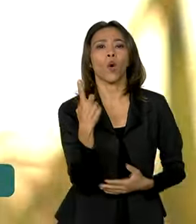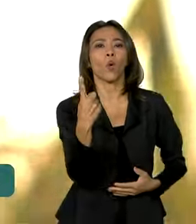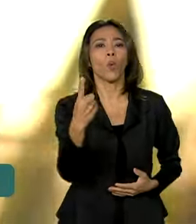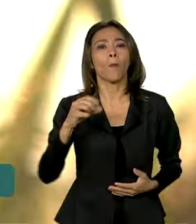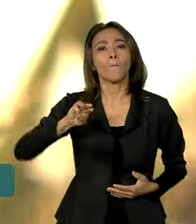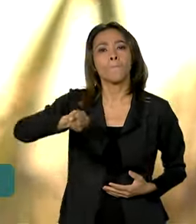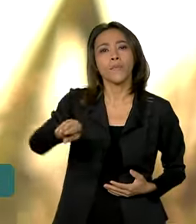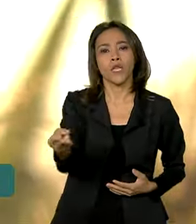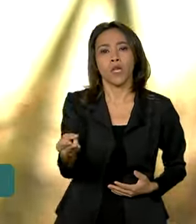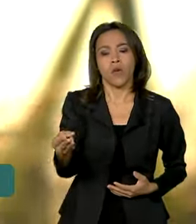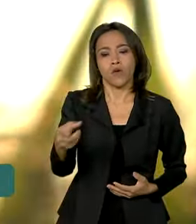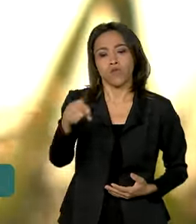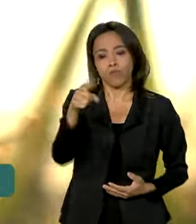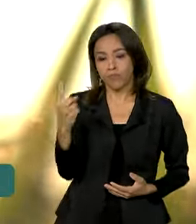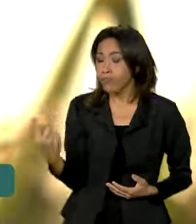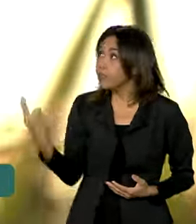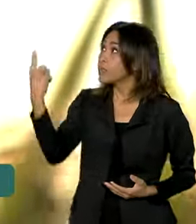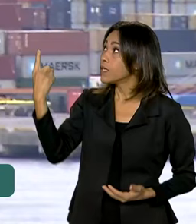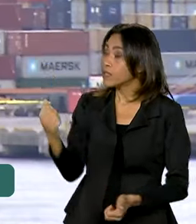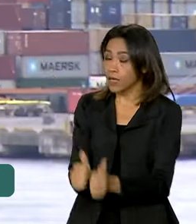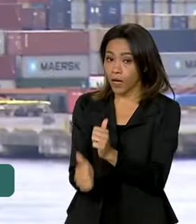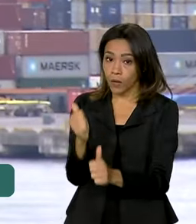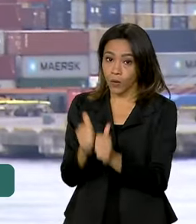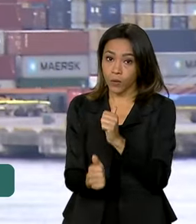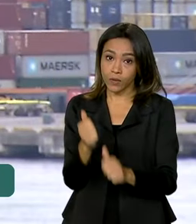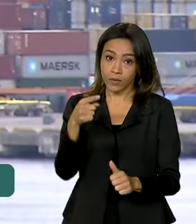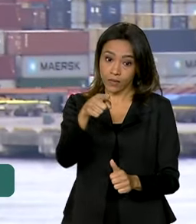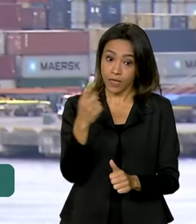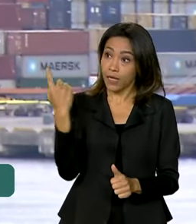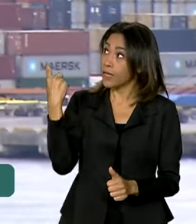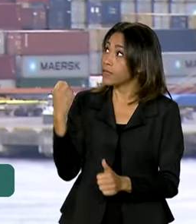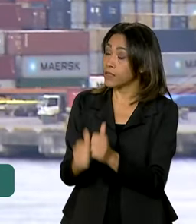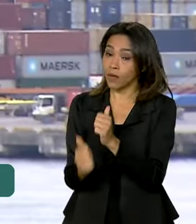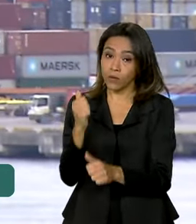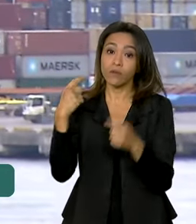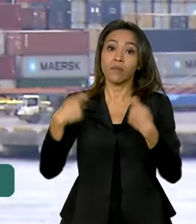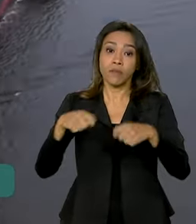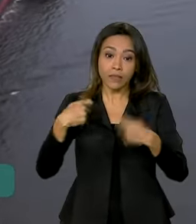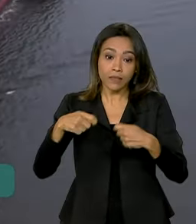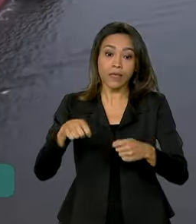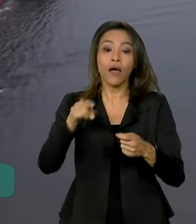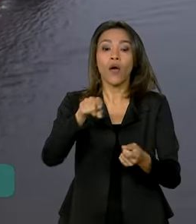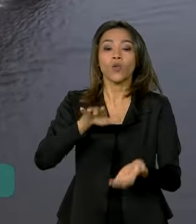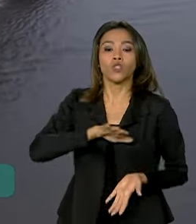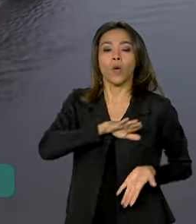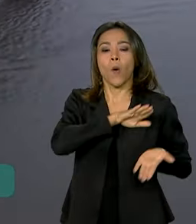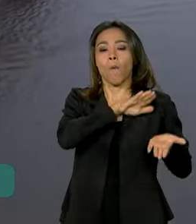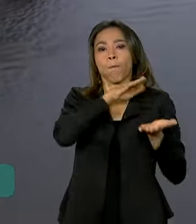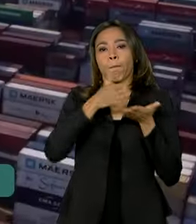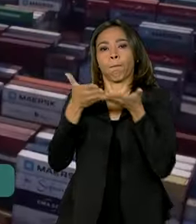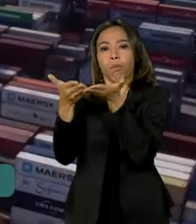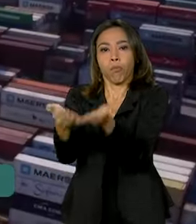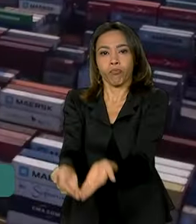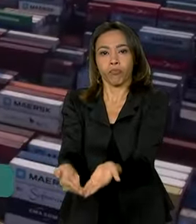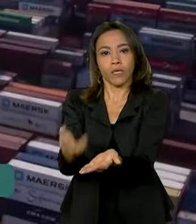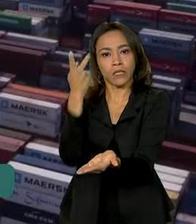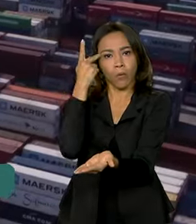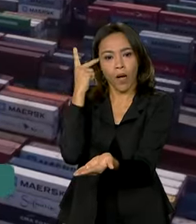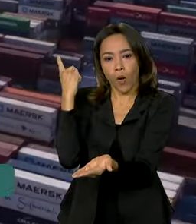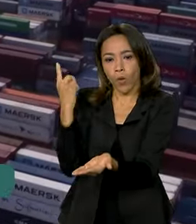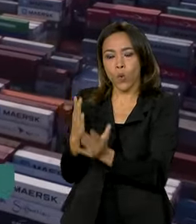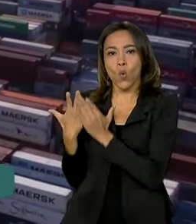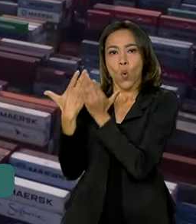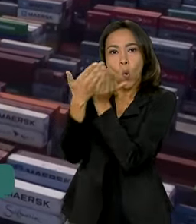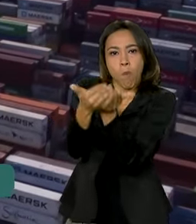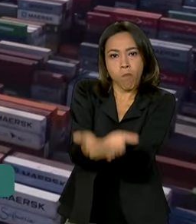toneladas do cereal o produto deverá ser descarregado nos portos de Santos em São Paulo